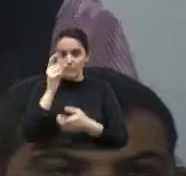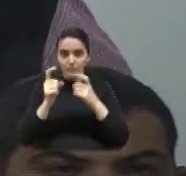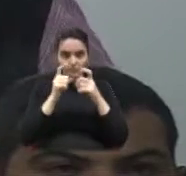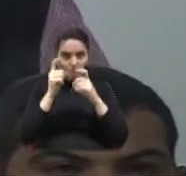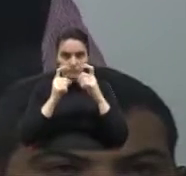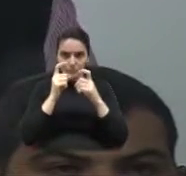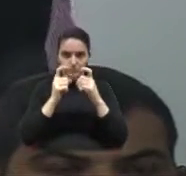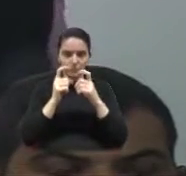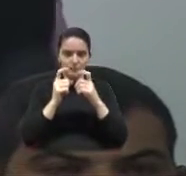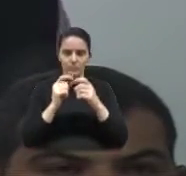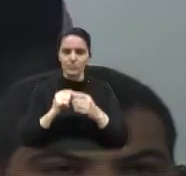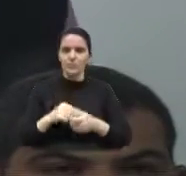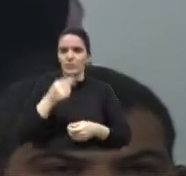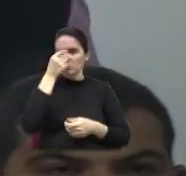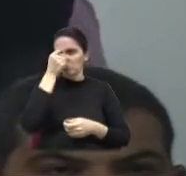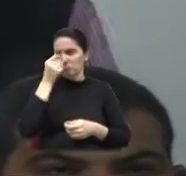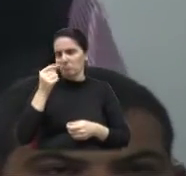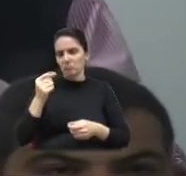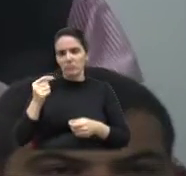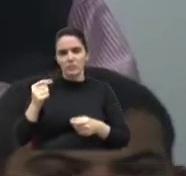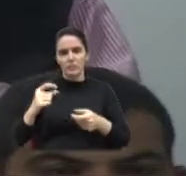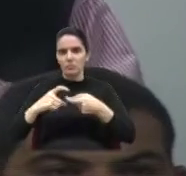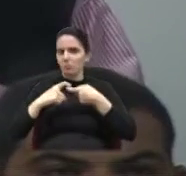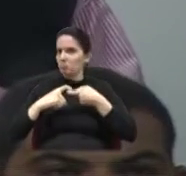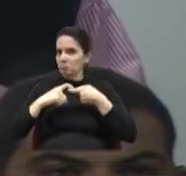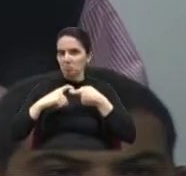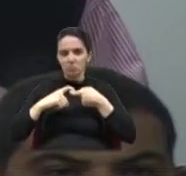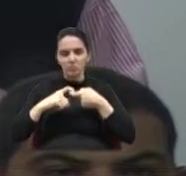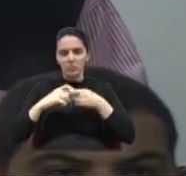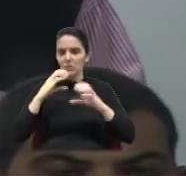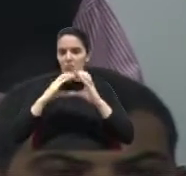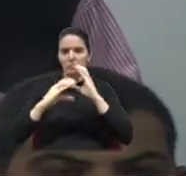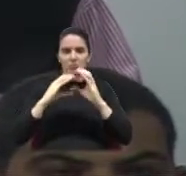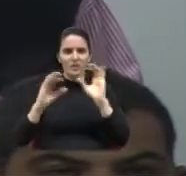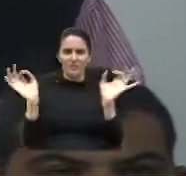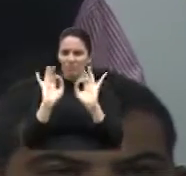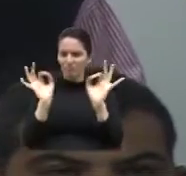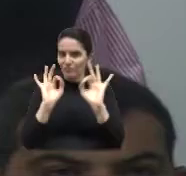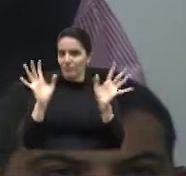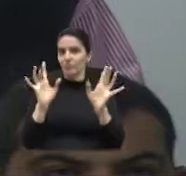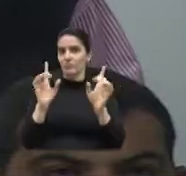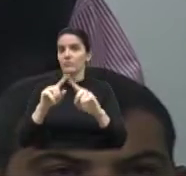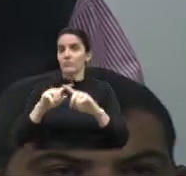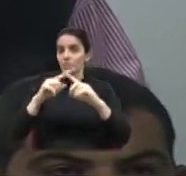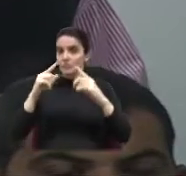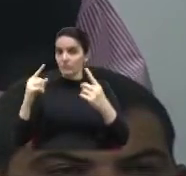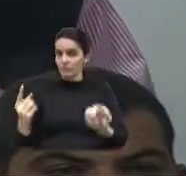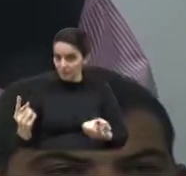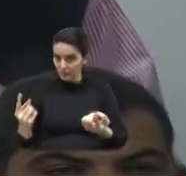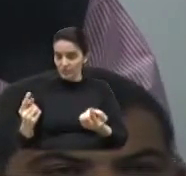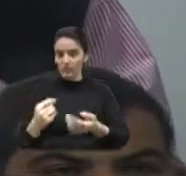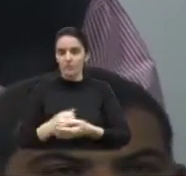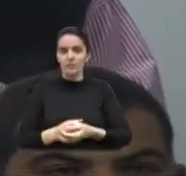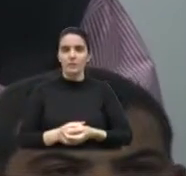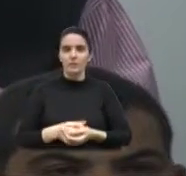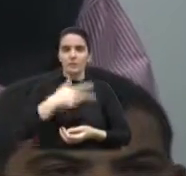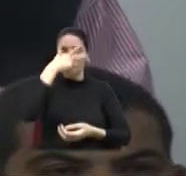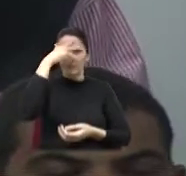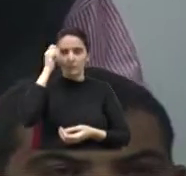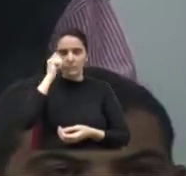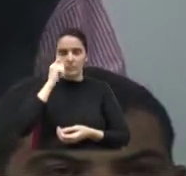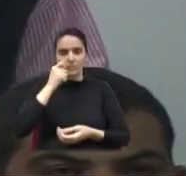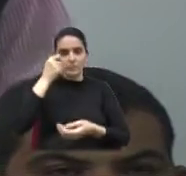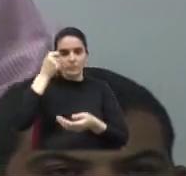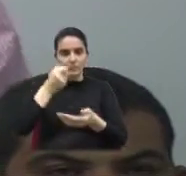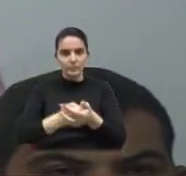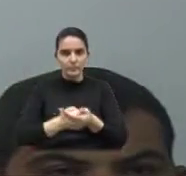meio de comunicação, mas eu acho que a carga tributária da prefeitura teve um acréscimo em